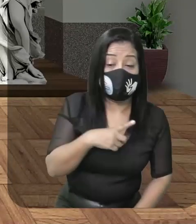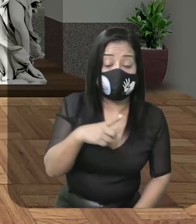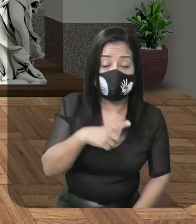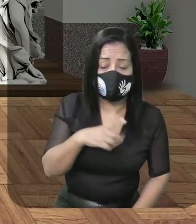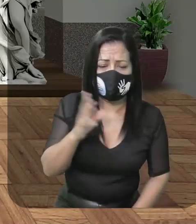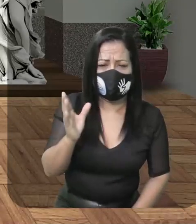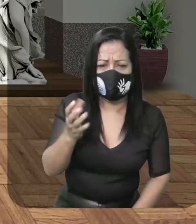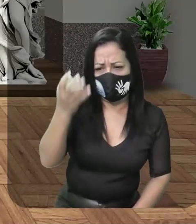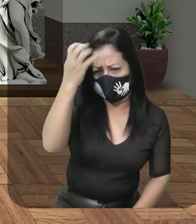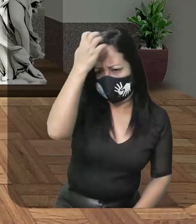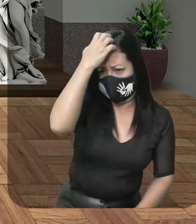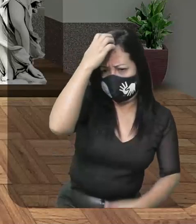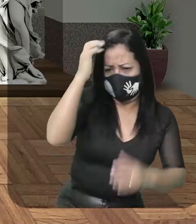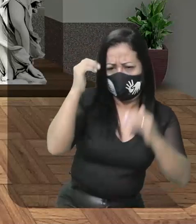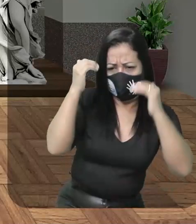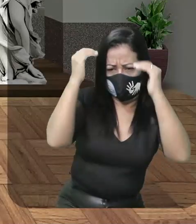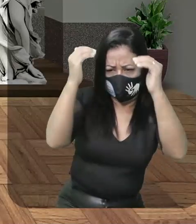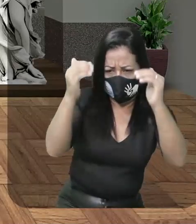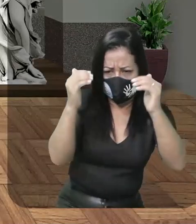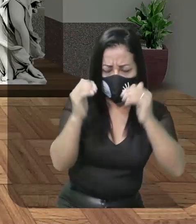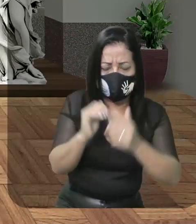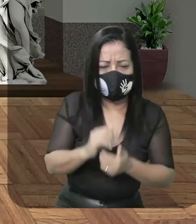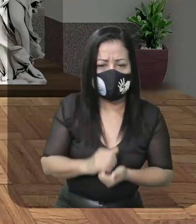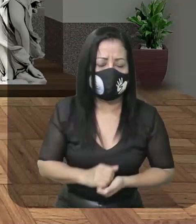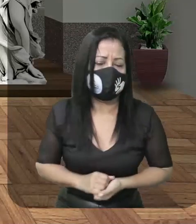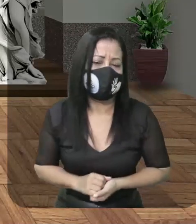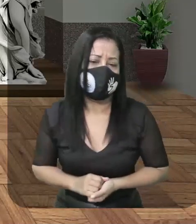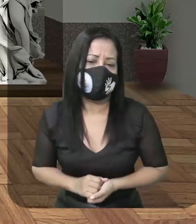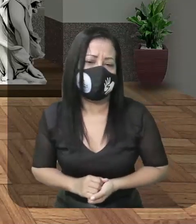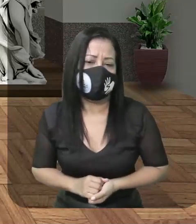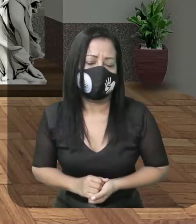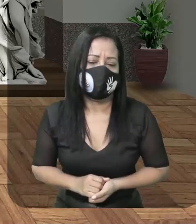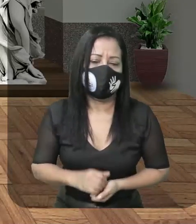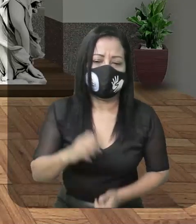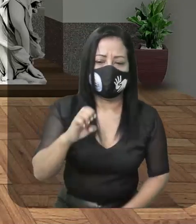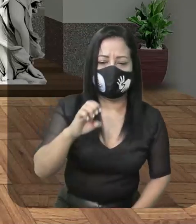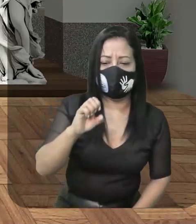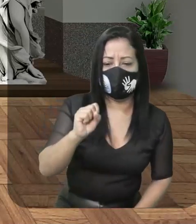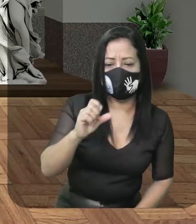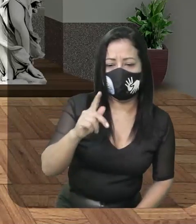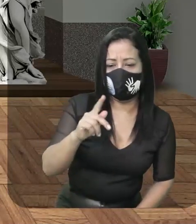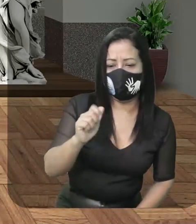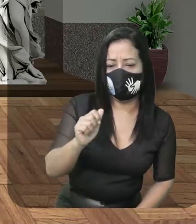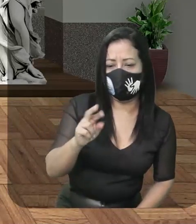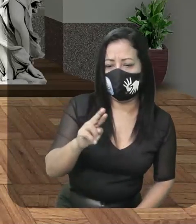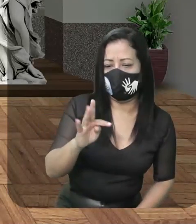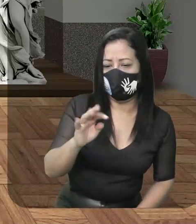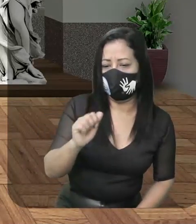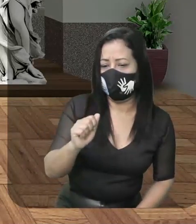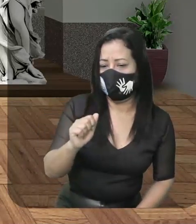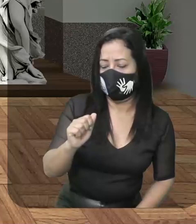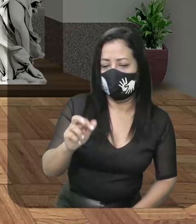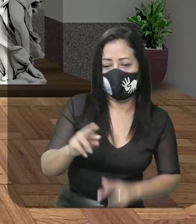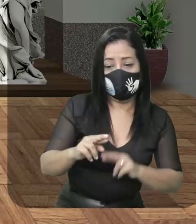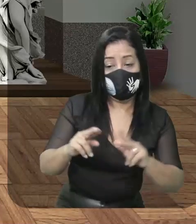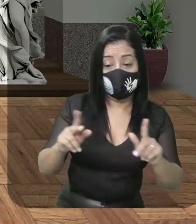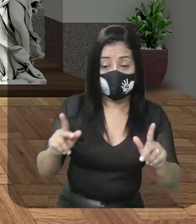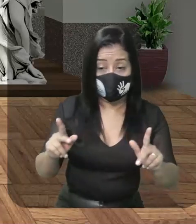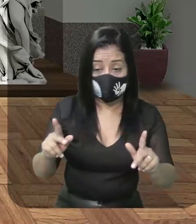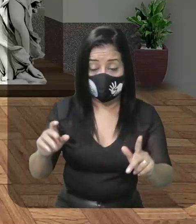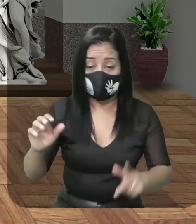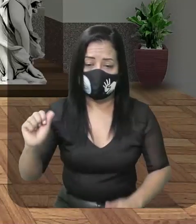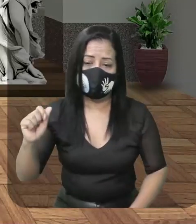Existia o rei, um soberano independente do outro. Esparta não dependia de Atenas. Atenas tinha o seu rei, Esparta tinha o seu